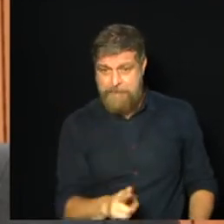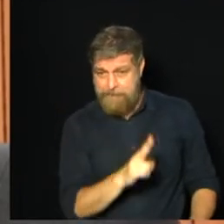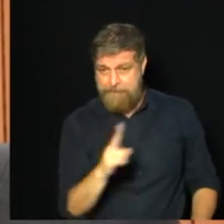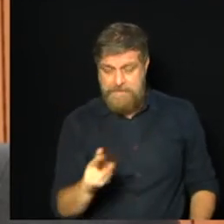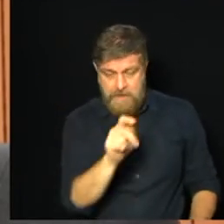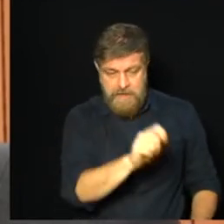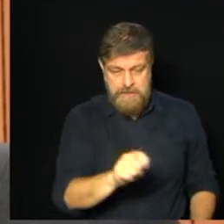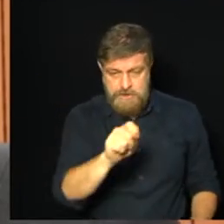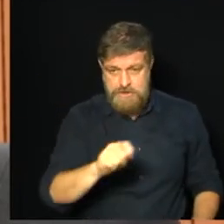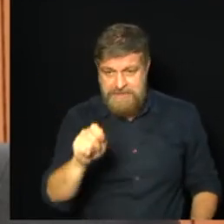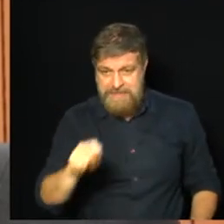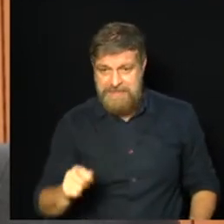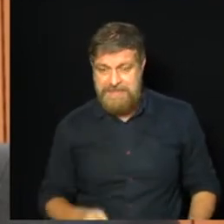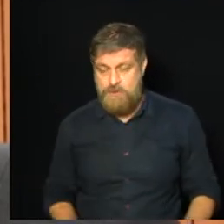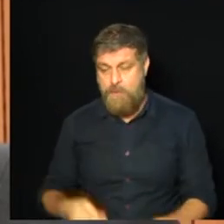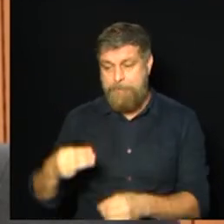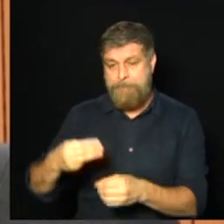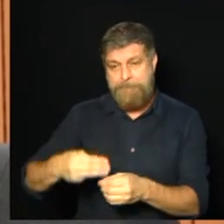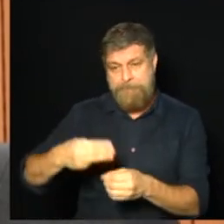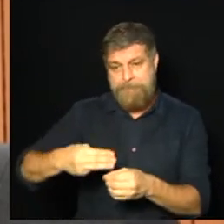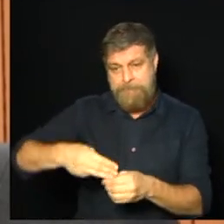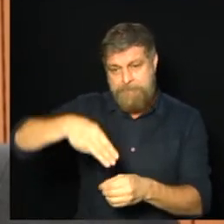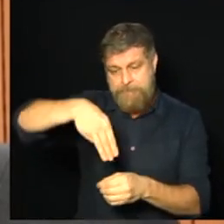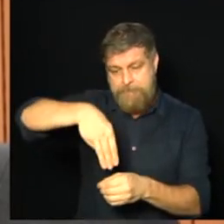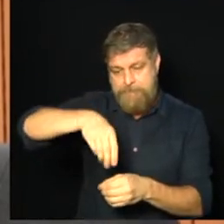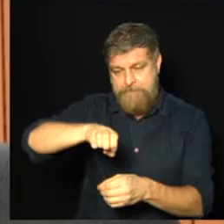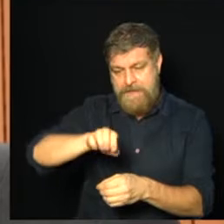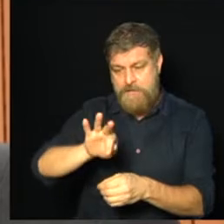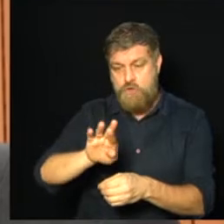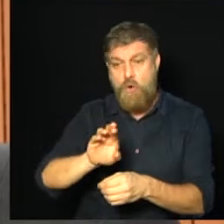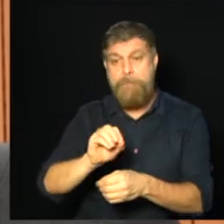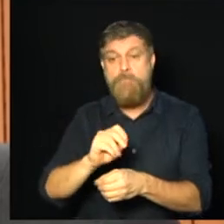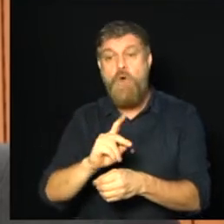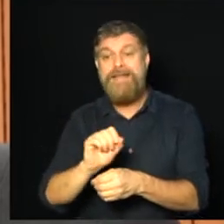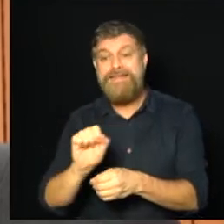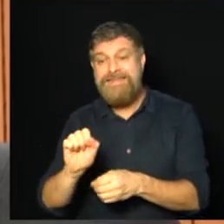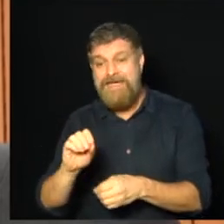UPA, 17% do atendimento que não é de Campinas.